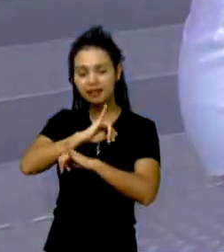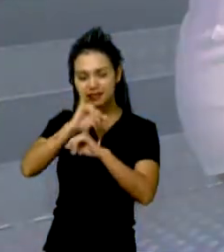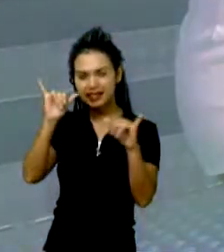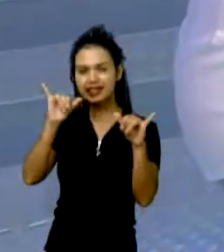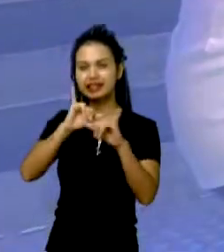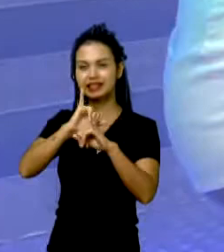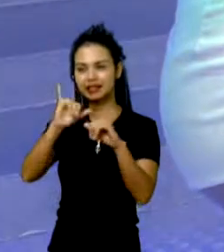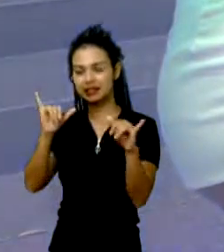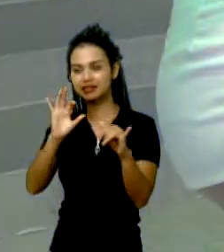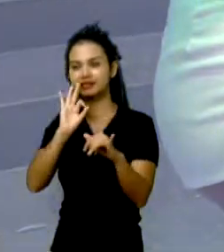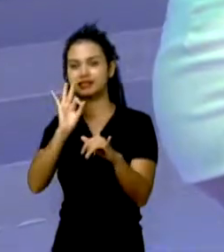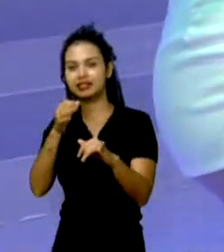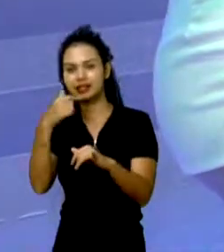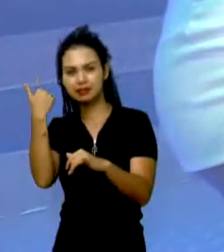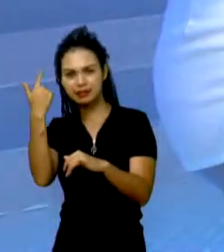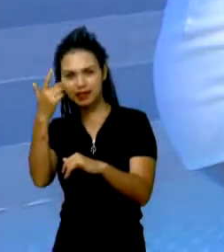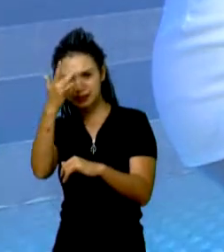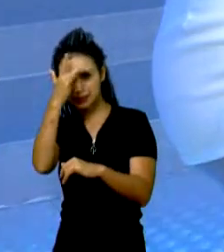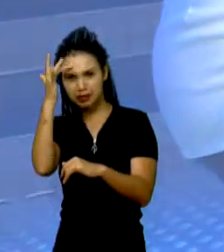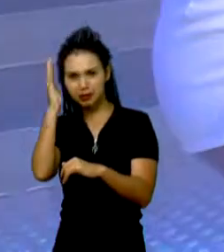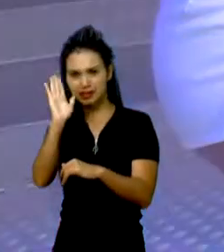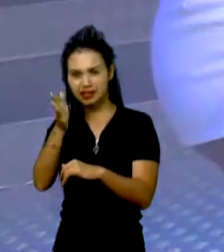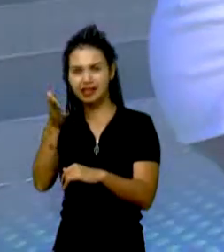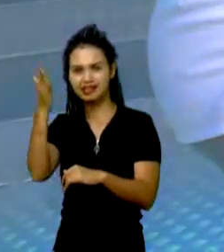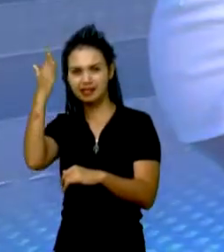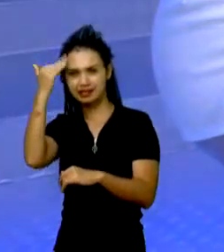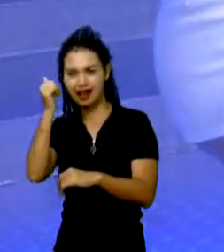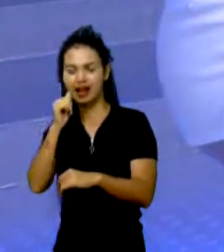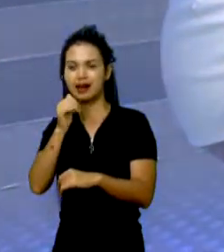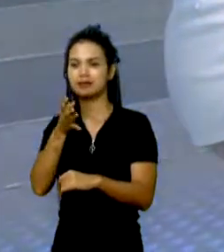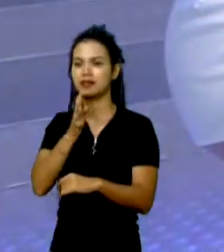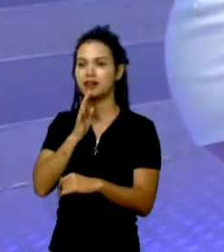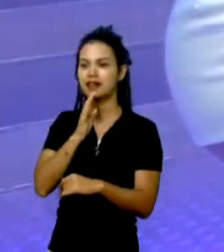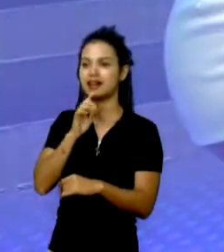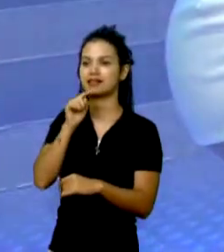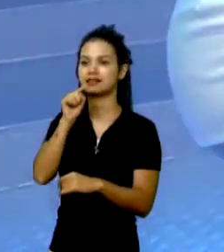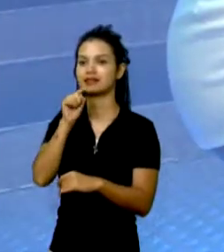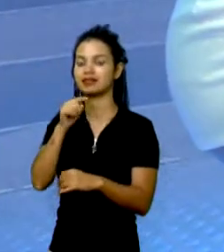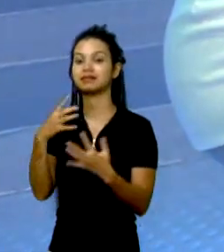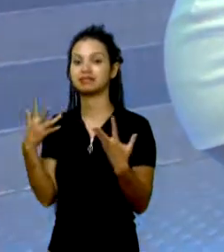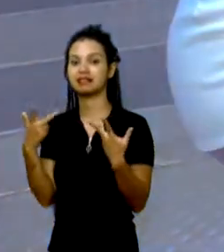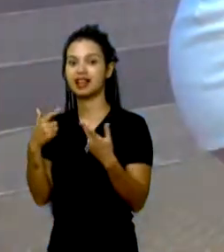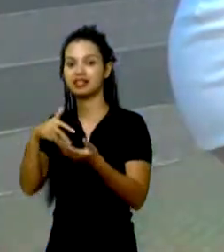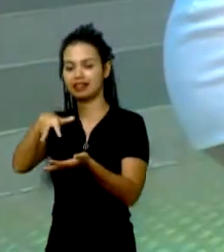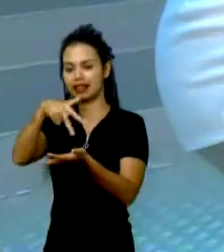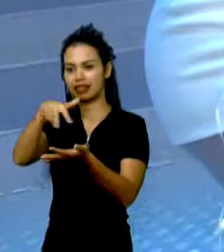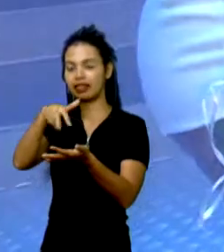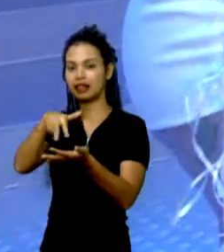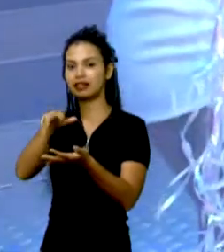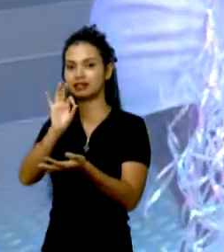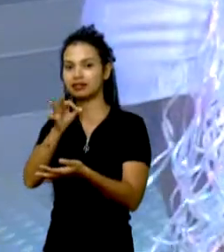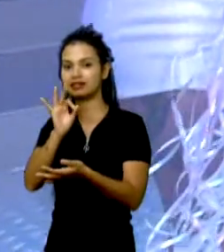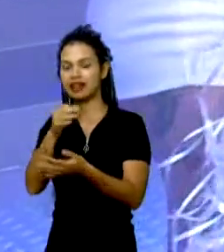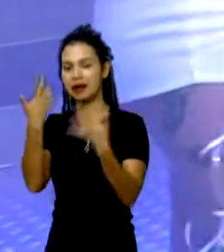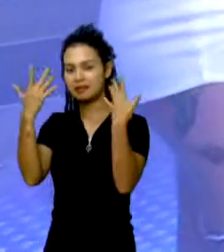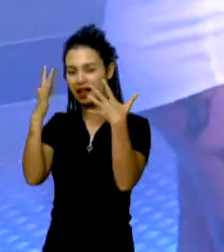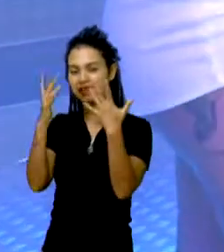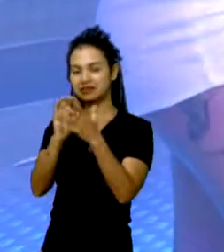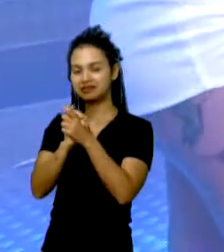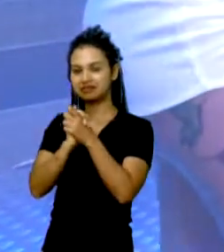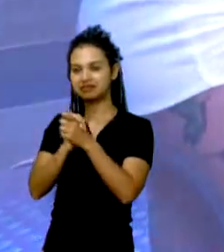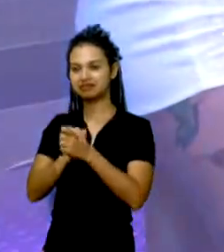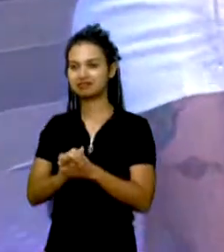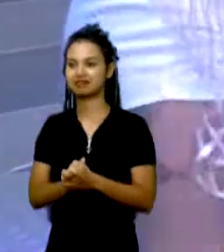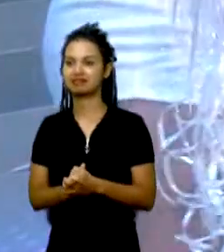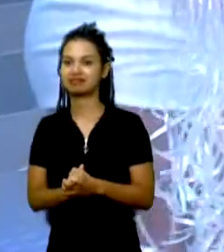fazer performance, para já prepararem suas performances, seus looks maravilhosos, para apresentar aqui no palco do nosso programa. Aplausos, gente. Sim. E